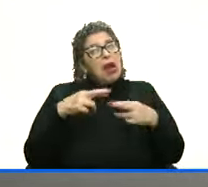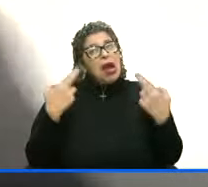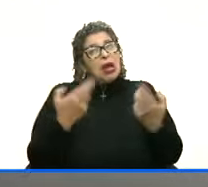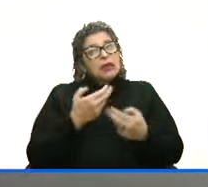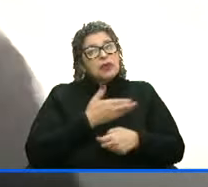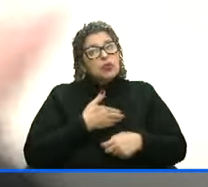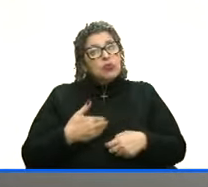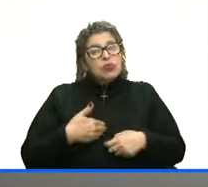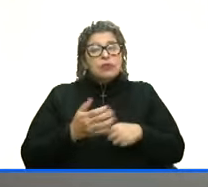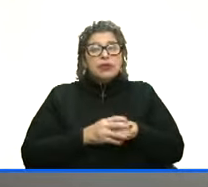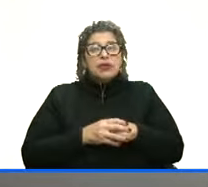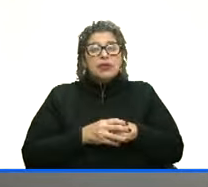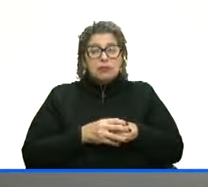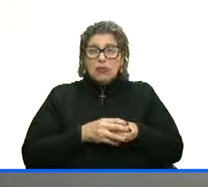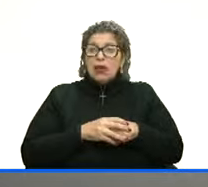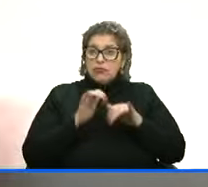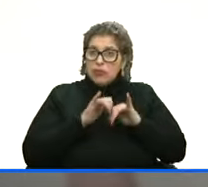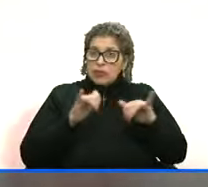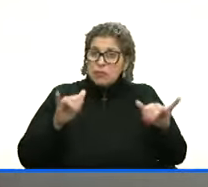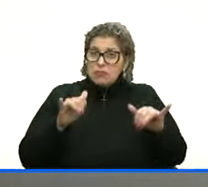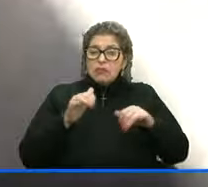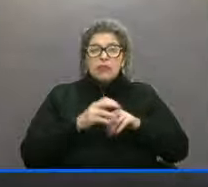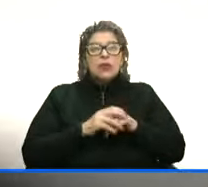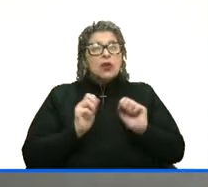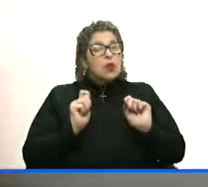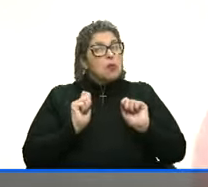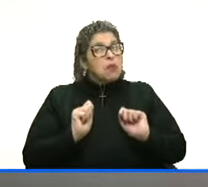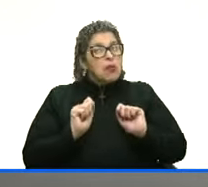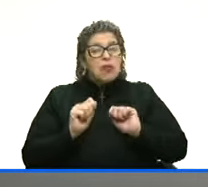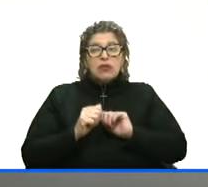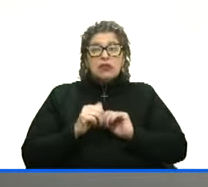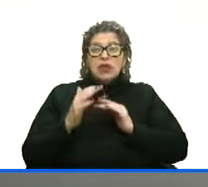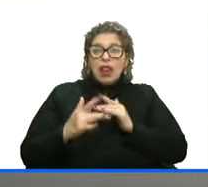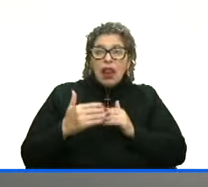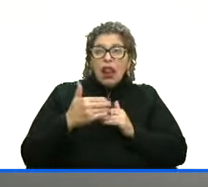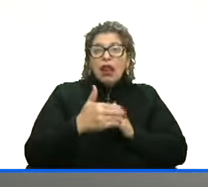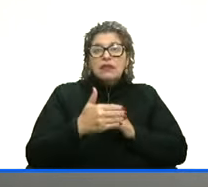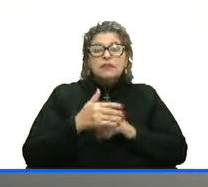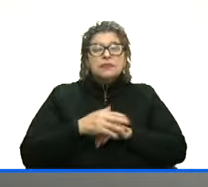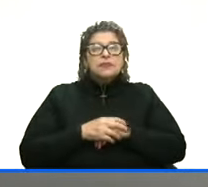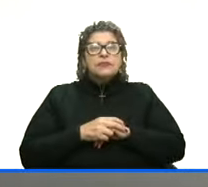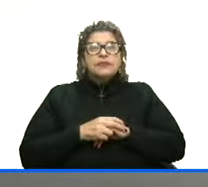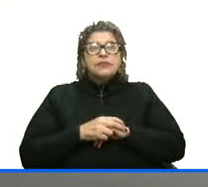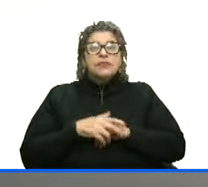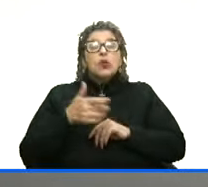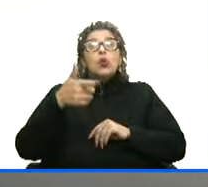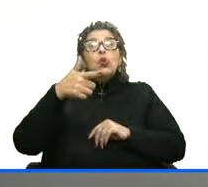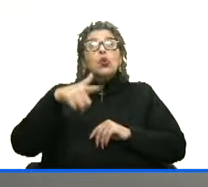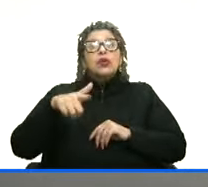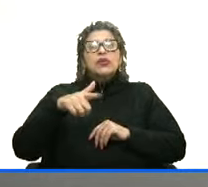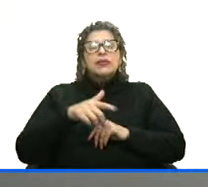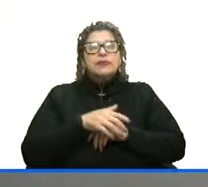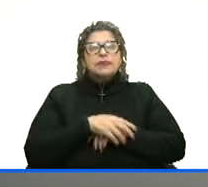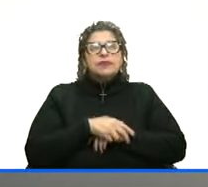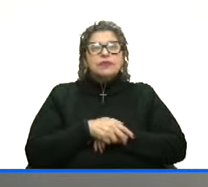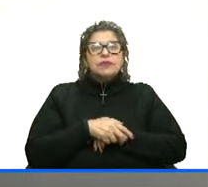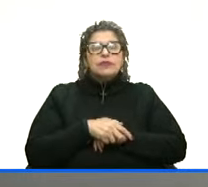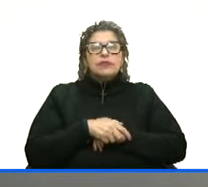pelo menos, registra, né, alguma coisa que possa se levar adiante. E a outra era